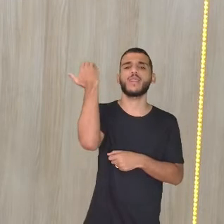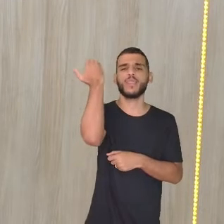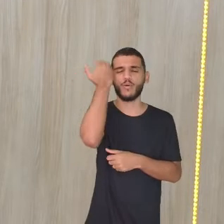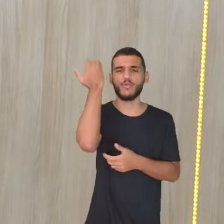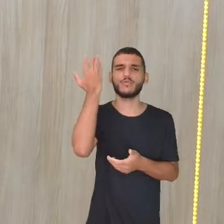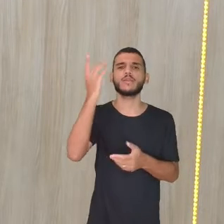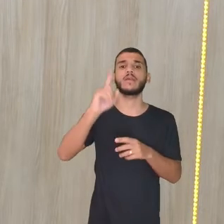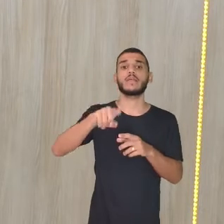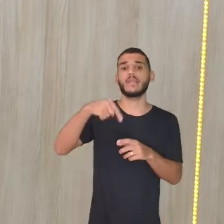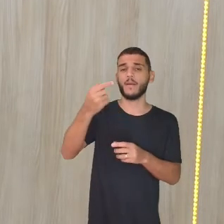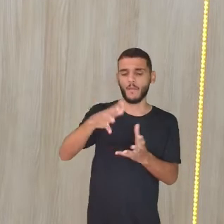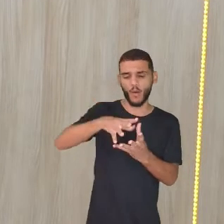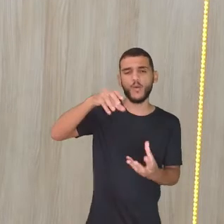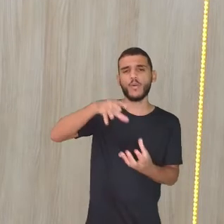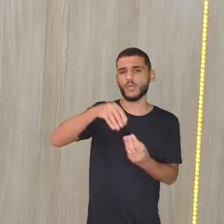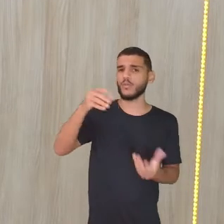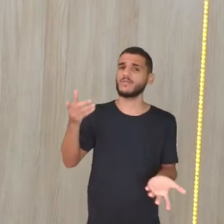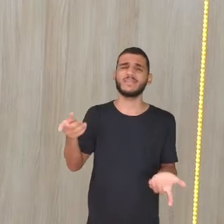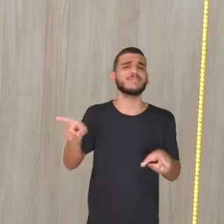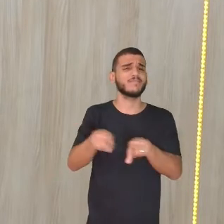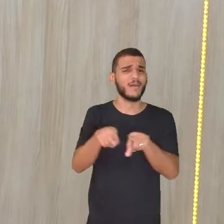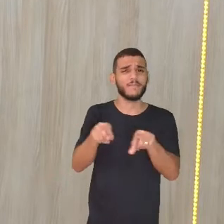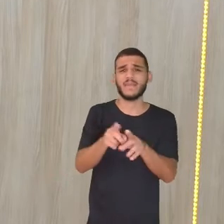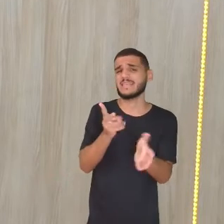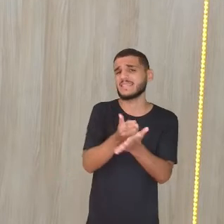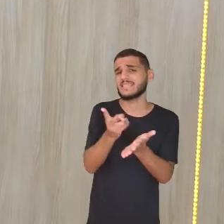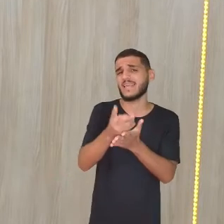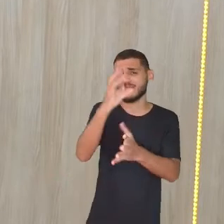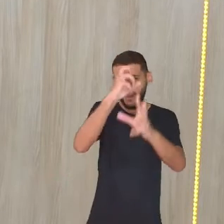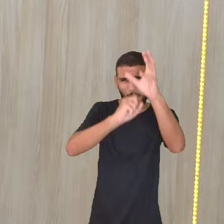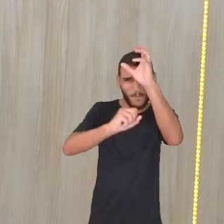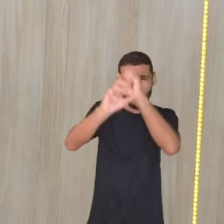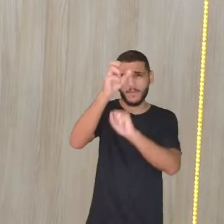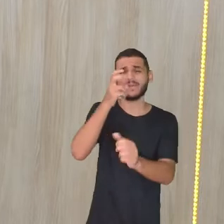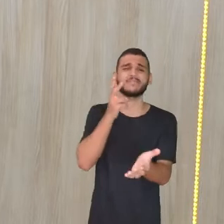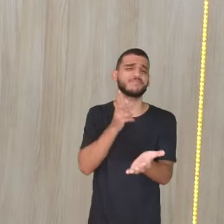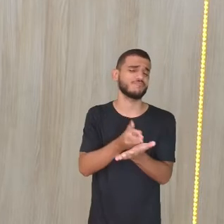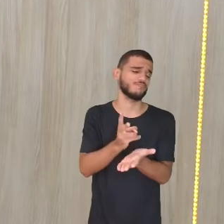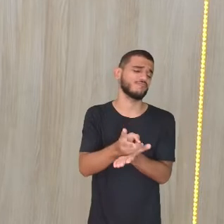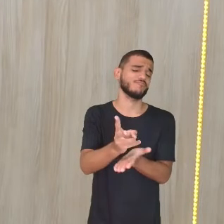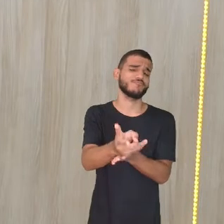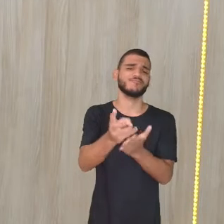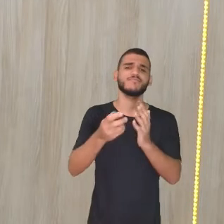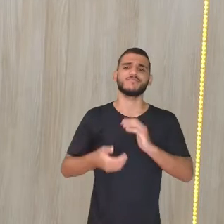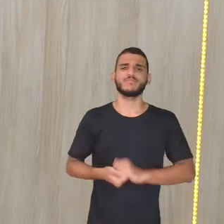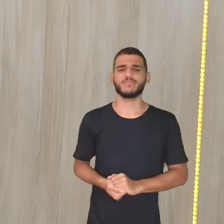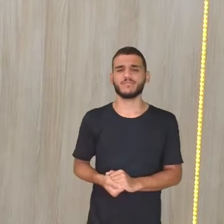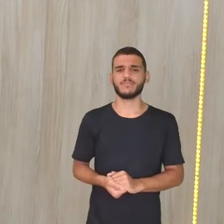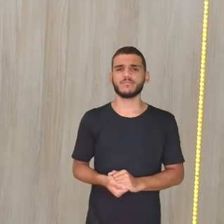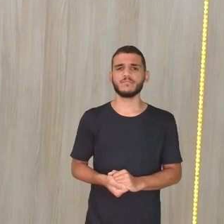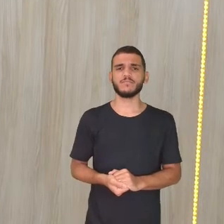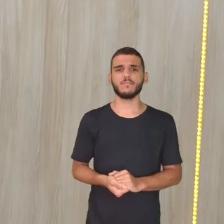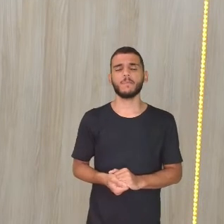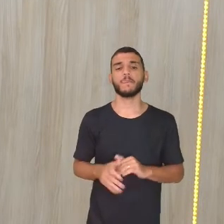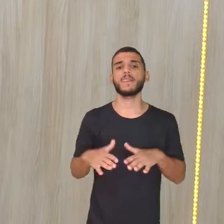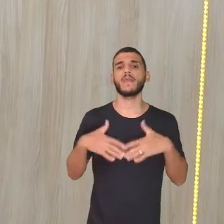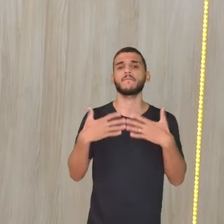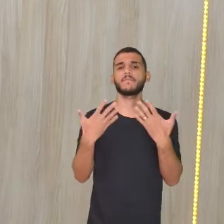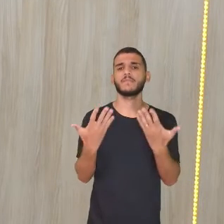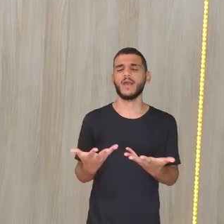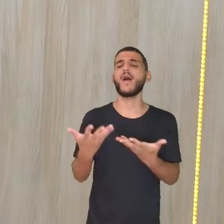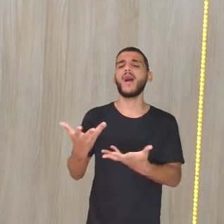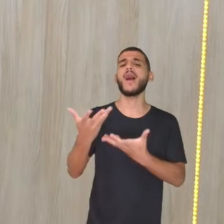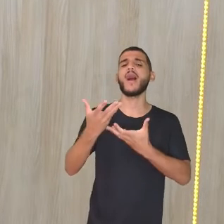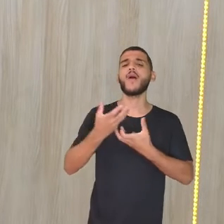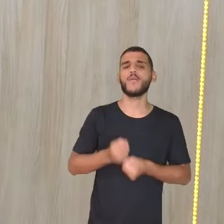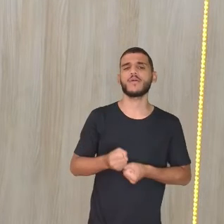melhor idade. Então, precisamos estar aprendendo, não é? Aprendendo sempre. Então, que tal acolher essa palavra,